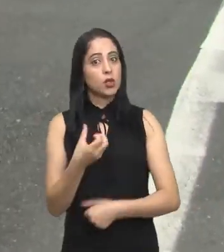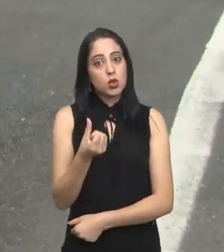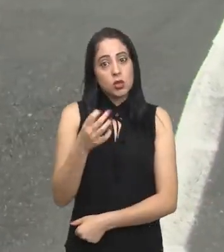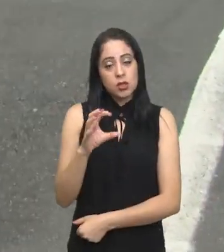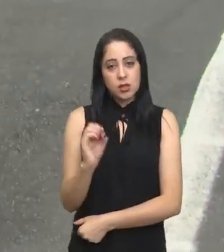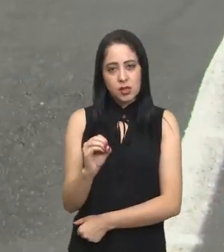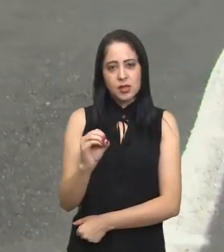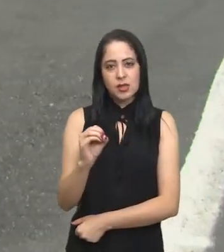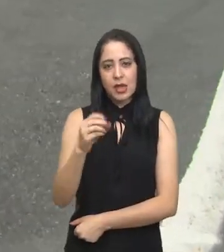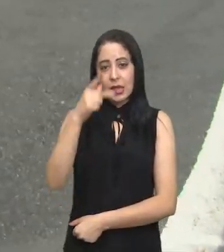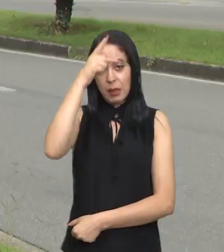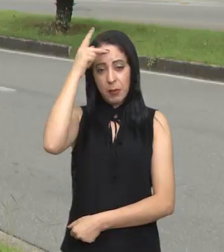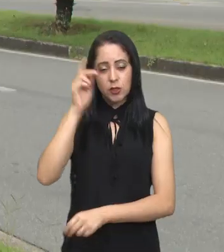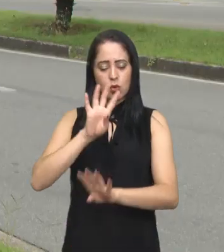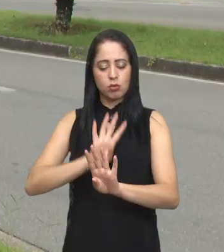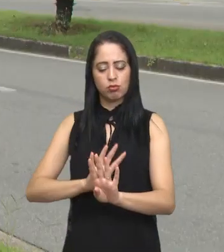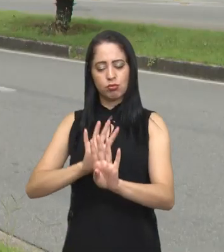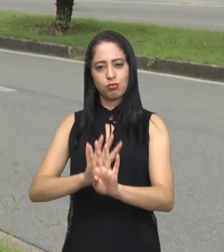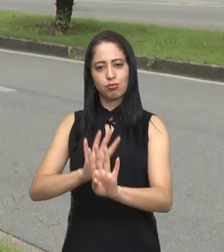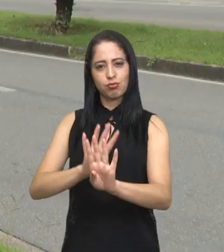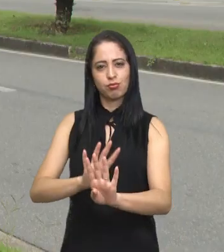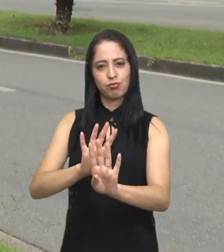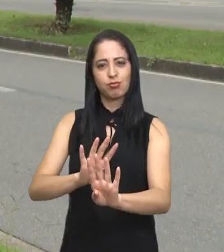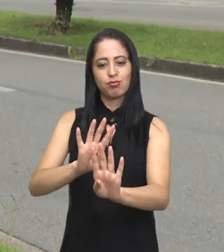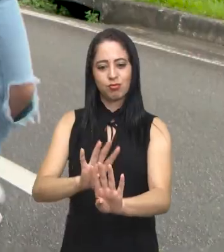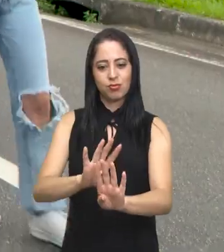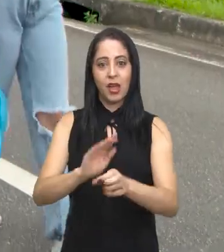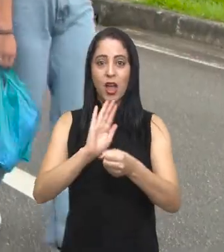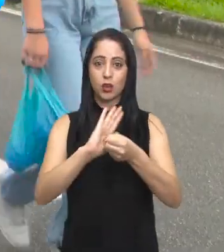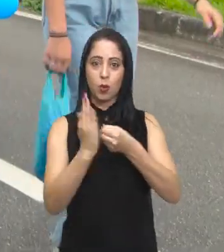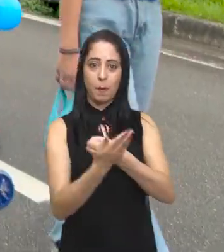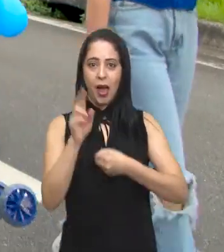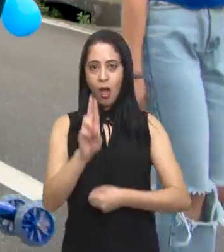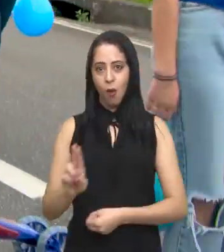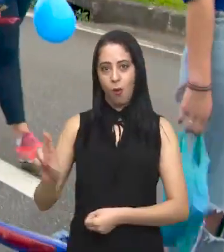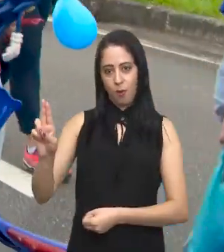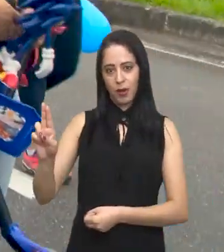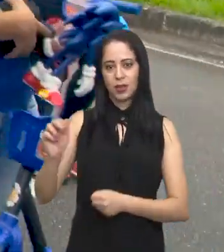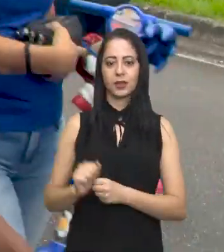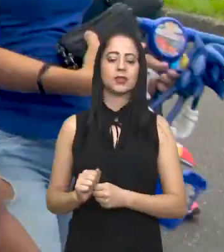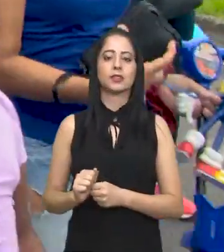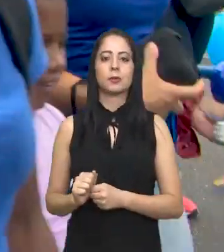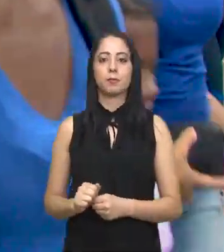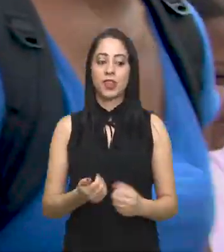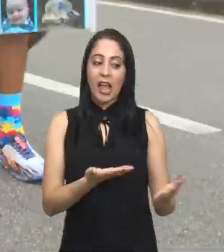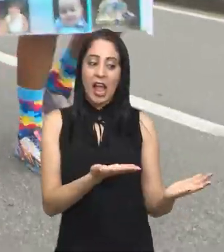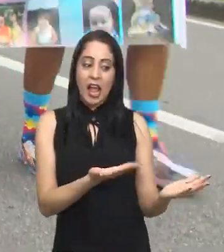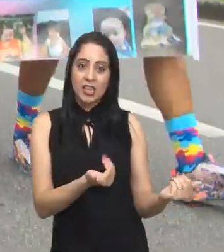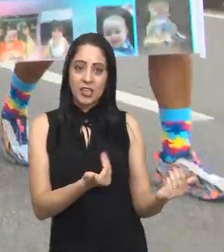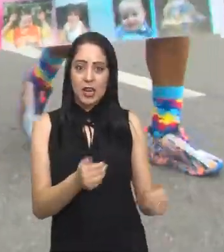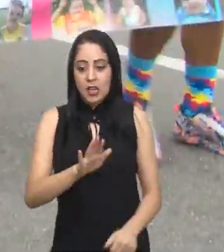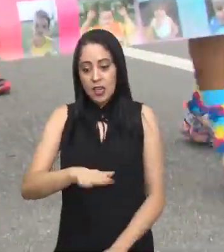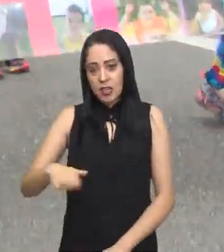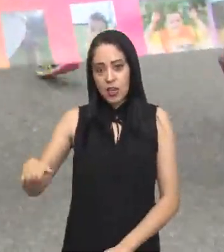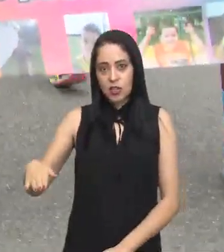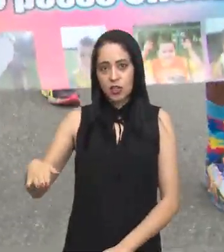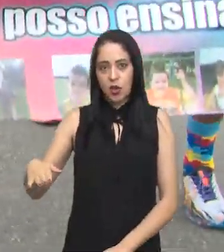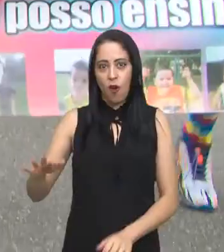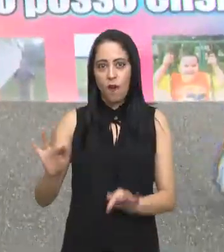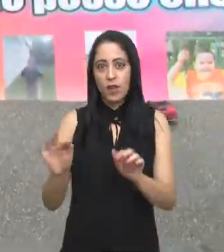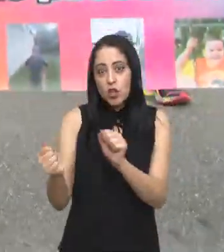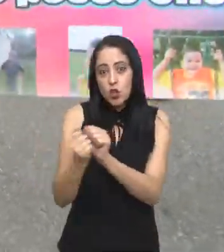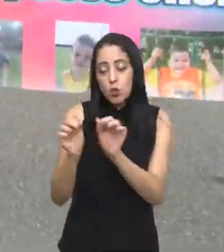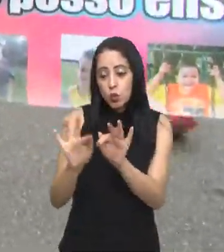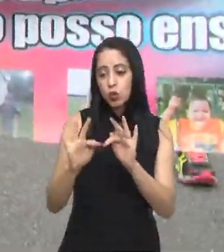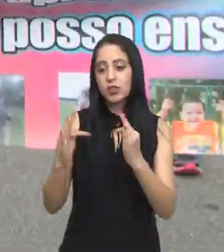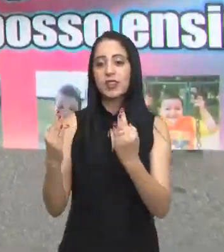60 pessoas participaram de uma caminhada no bairro Urbanova acompanhadas dos pais e familiares crianças e jovens